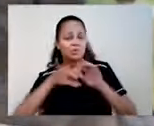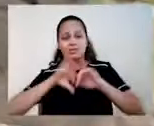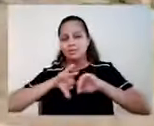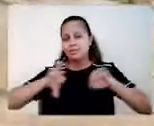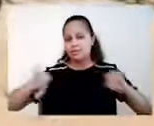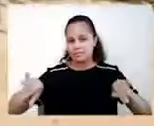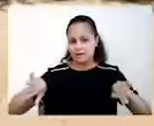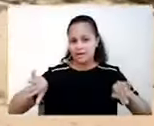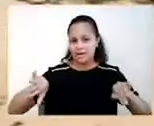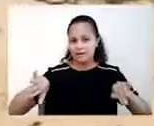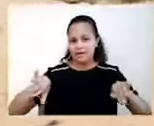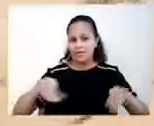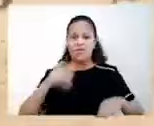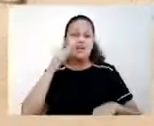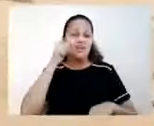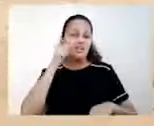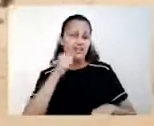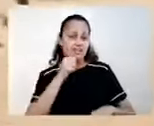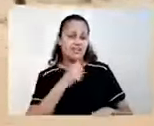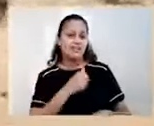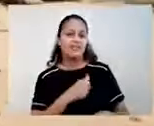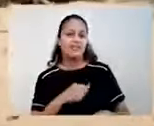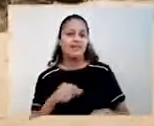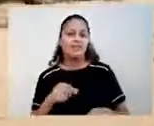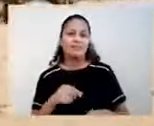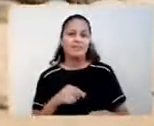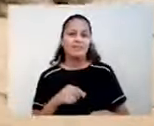se separam e é a fêmea que cria os filhotes sozinha.